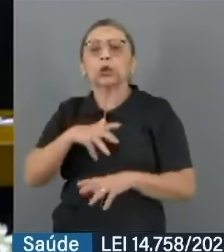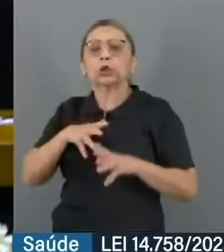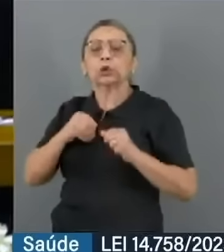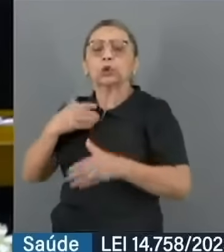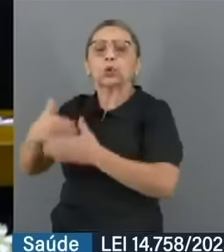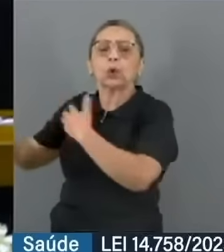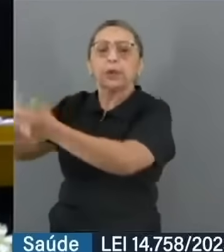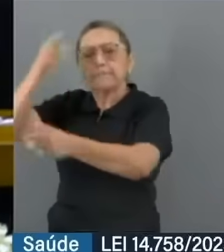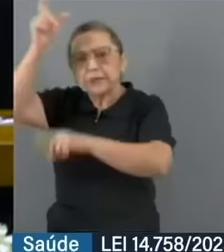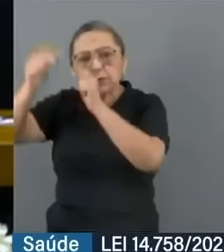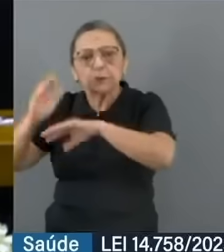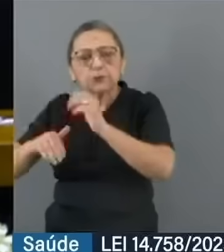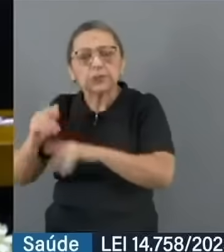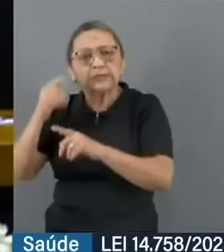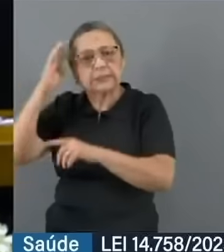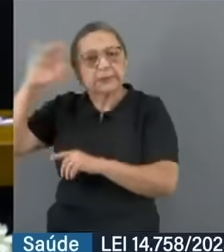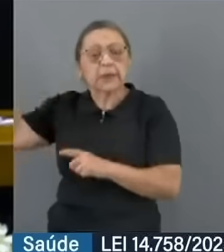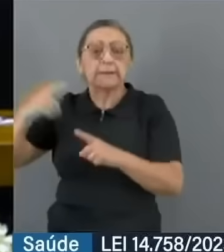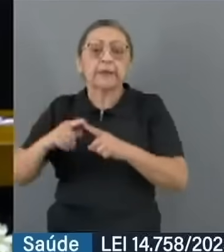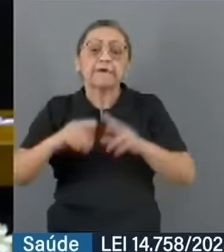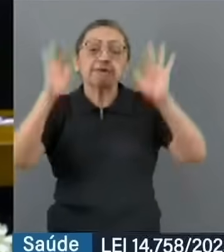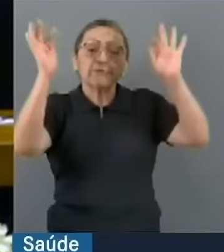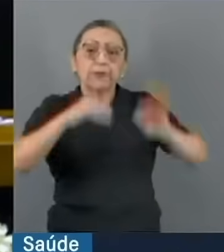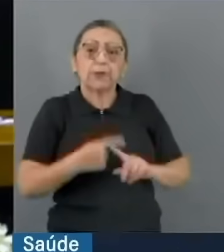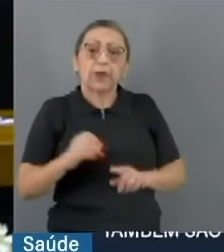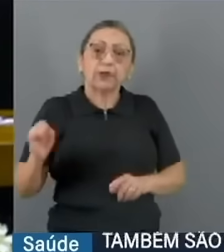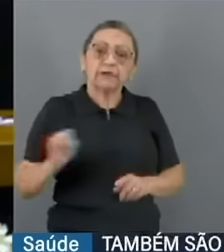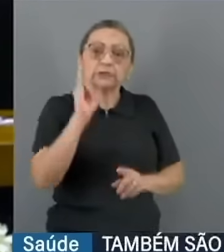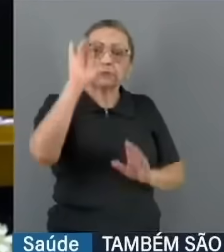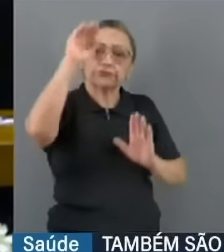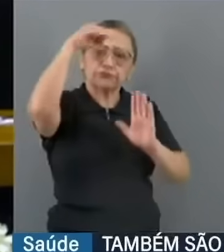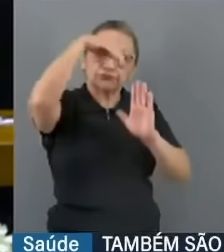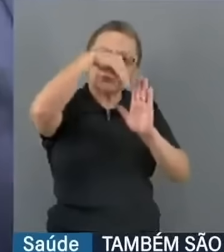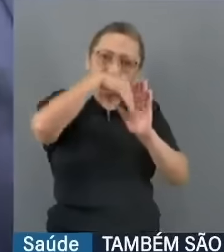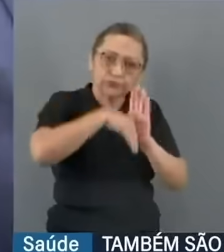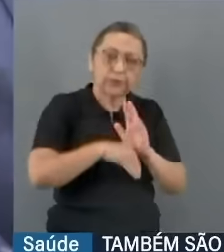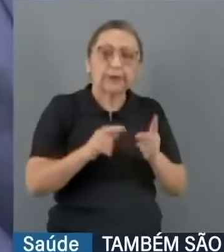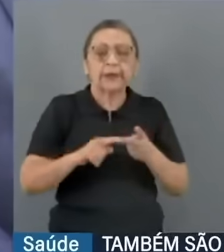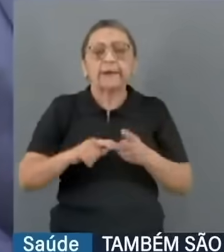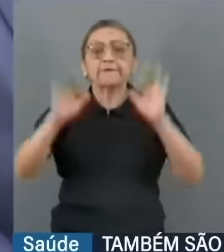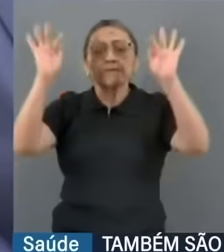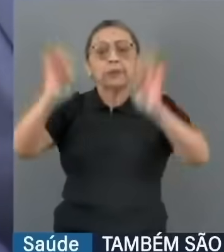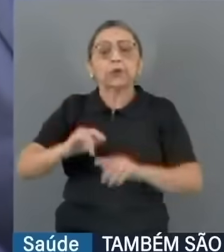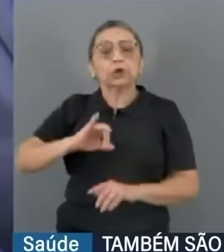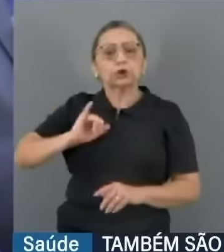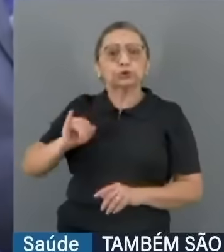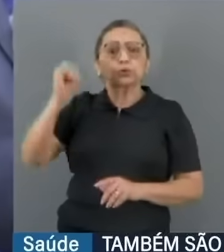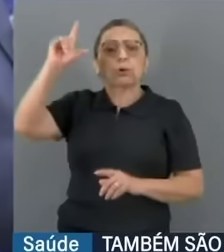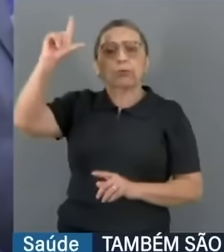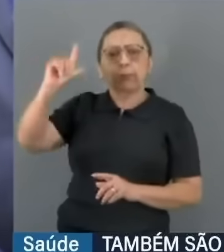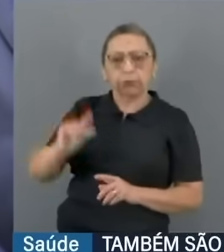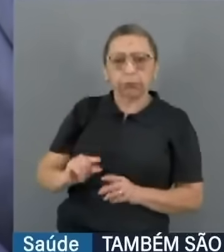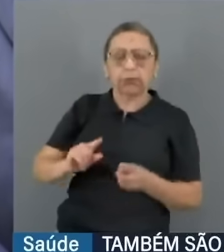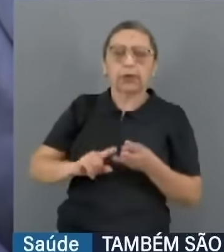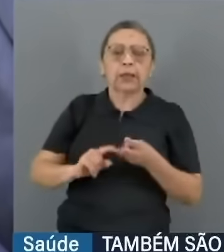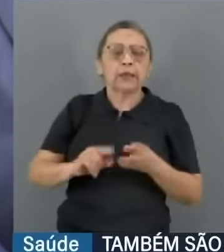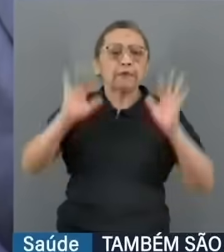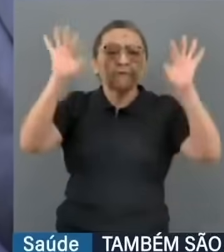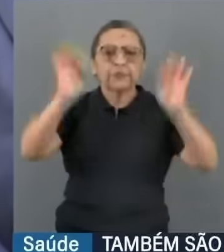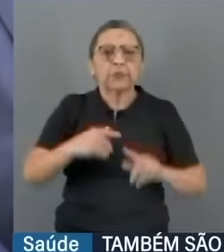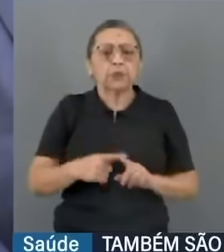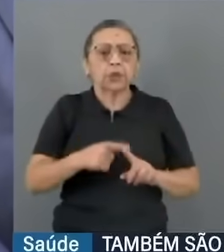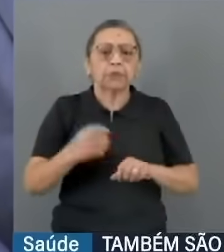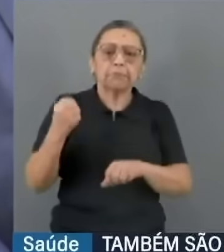economista imaginava. Feliz porque a inflação está caindo. Feliz porque o juro está diminuindo. Feliz porque